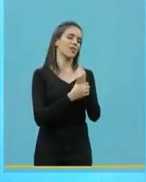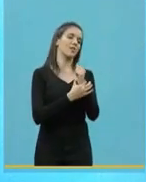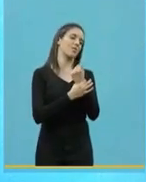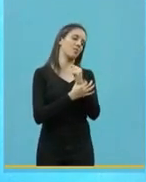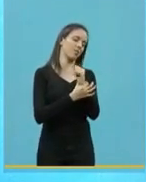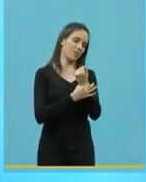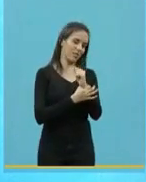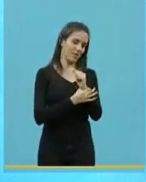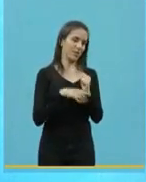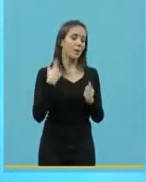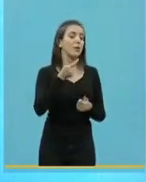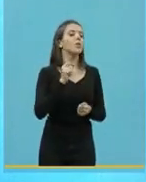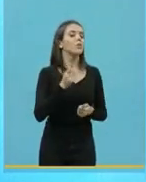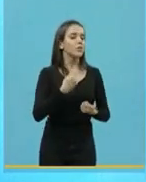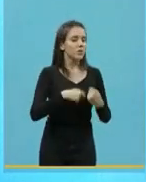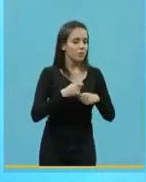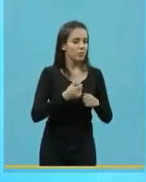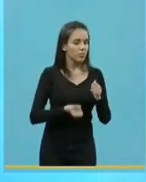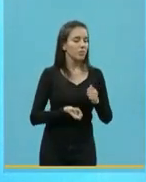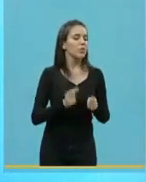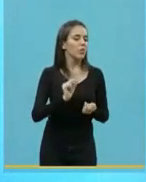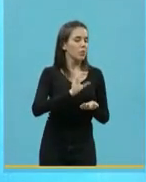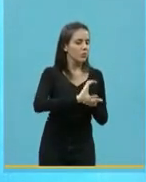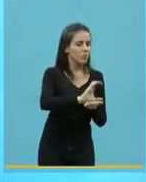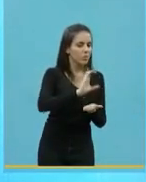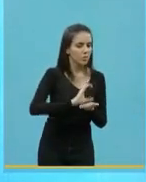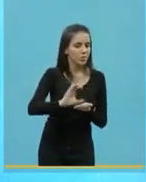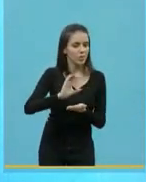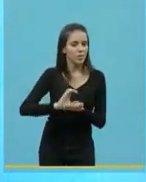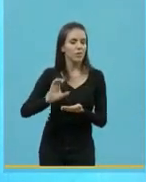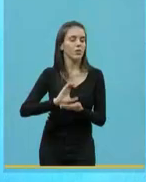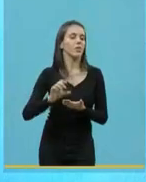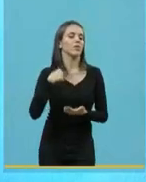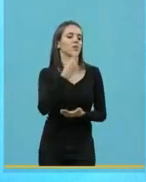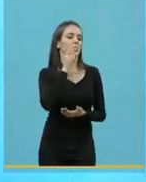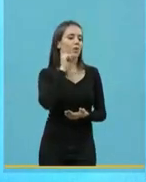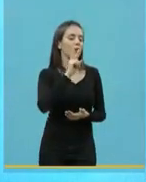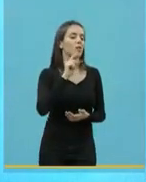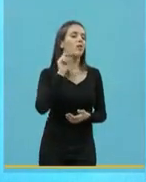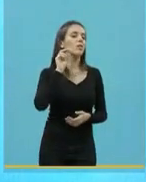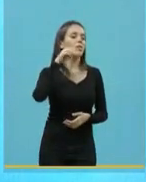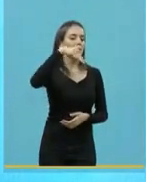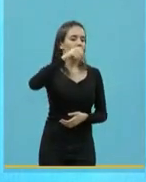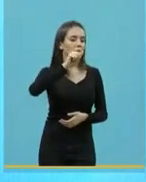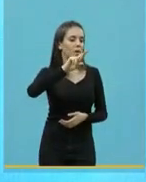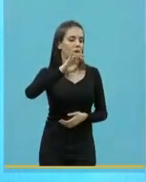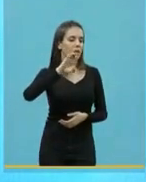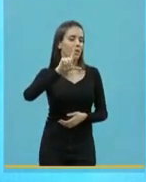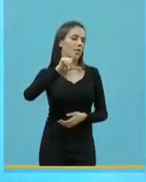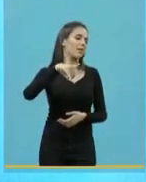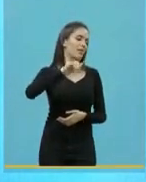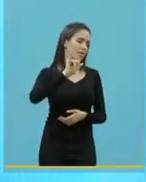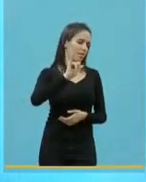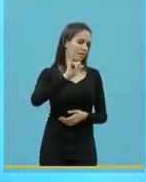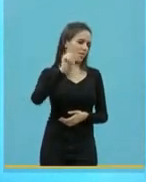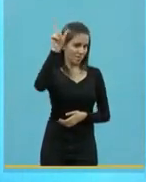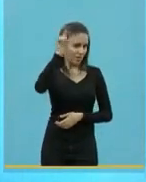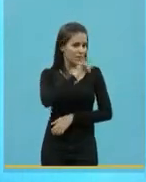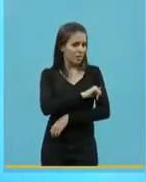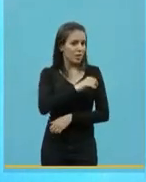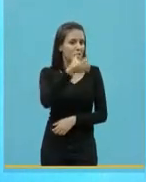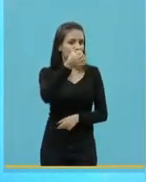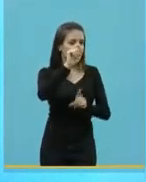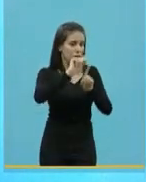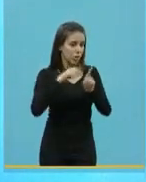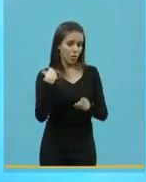investindo também em inteligência investigação olha o que aconteceu com a marielly franco no rio de janeiro fazem seis meses